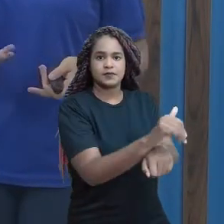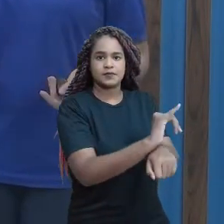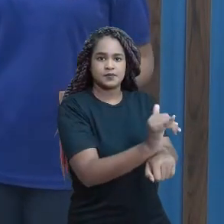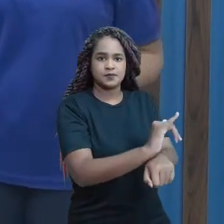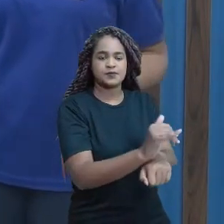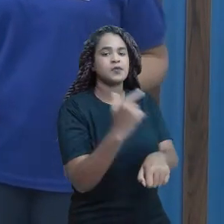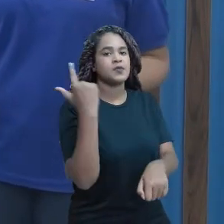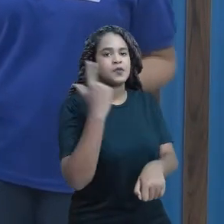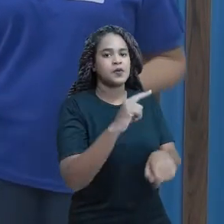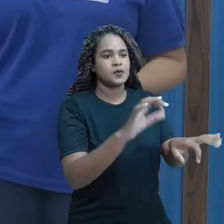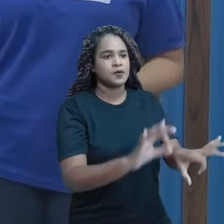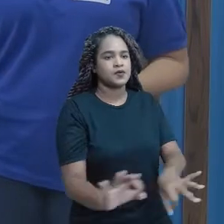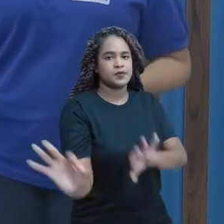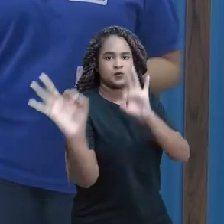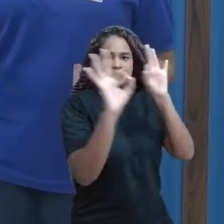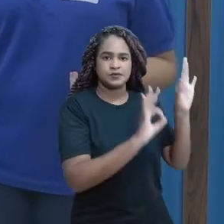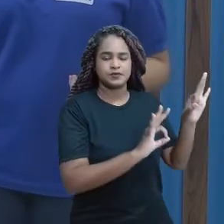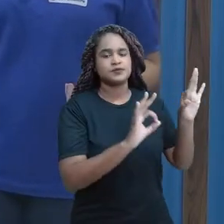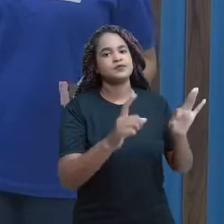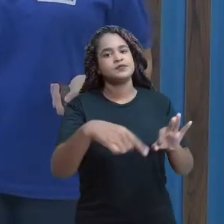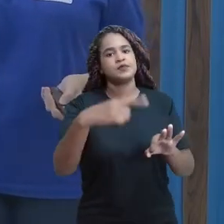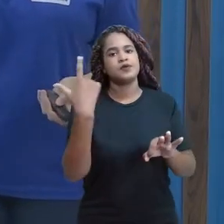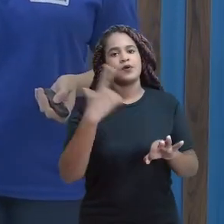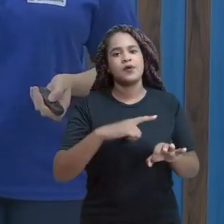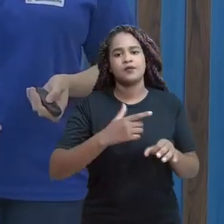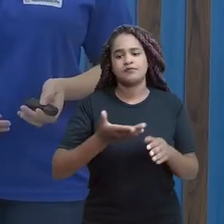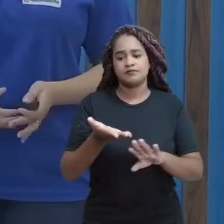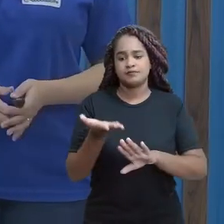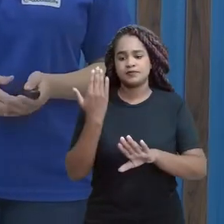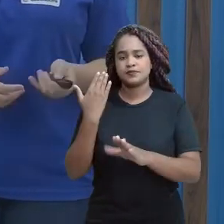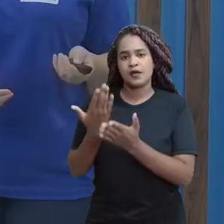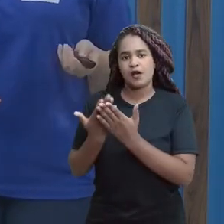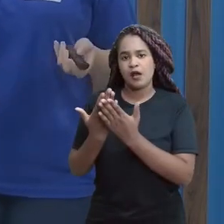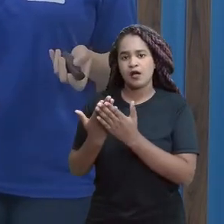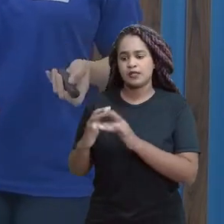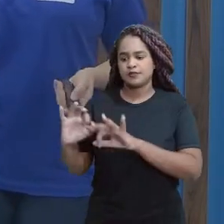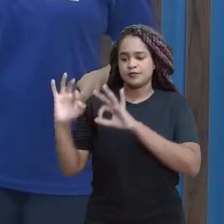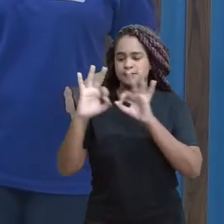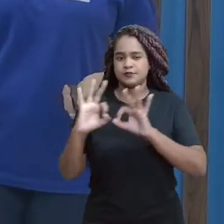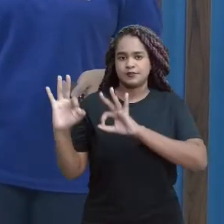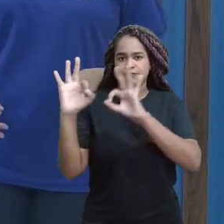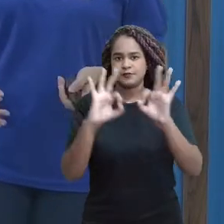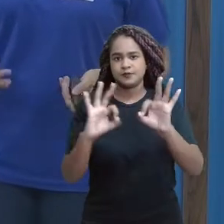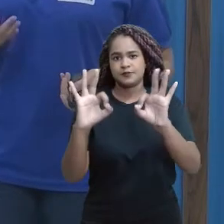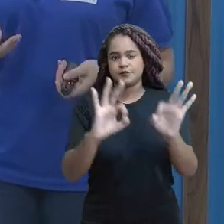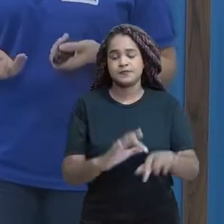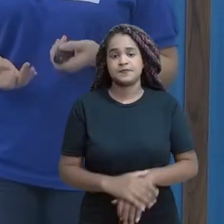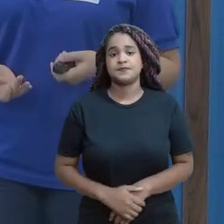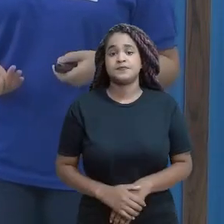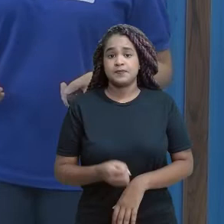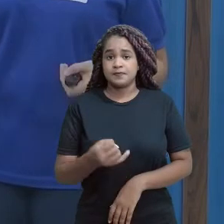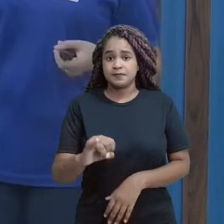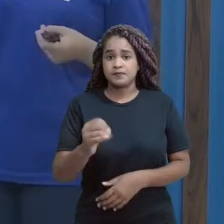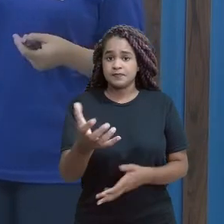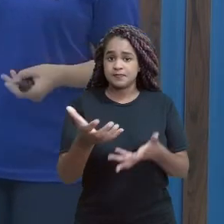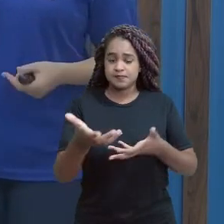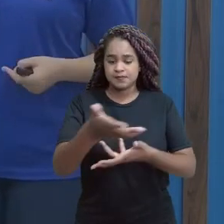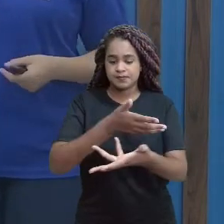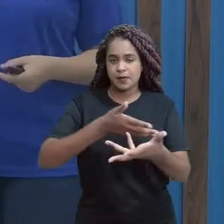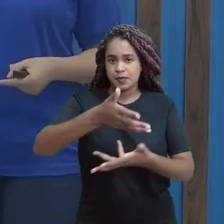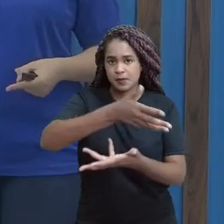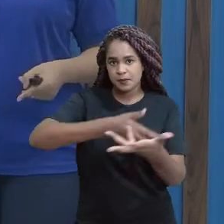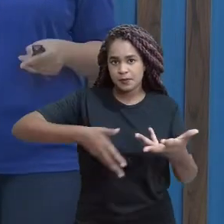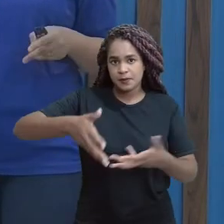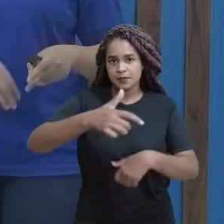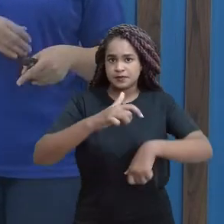o acesso às aulas anteriores através desses dispositivos, né? Para que a gente tenha interação no momento da aula, a gente tem o aplicativo